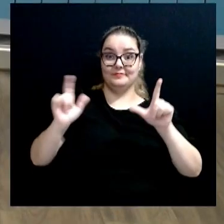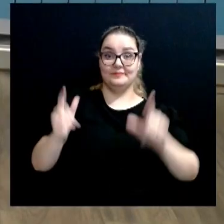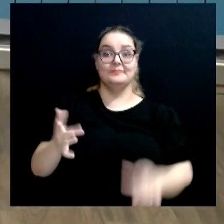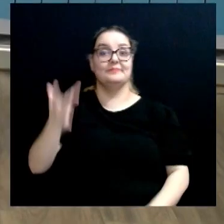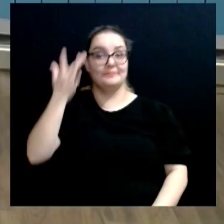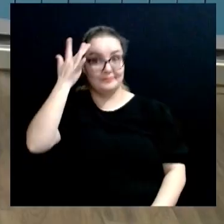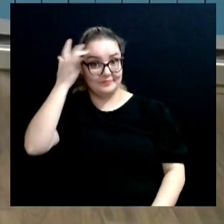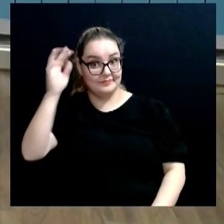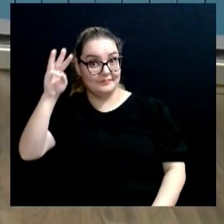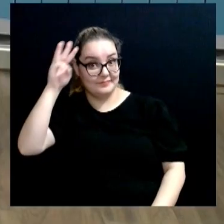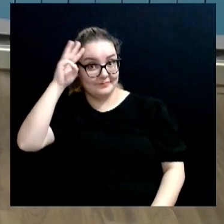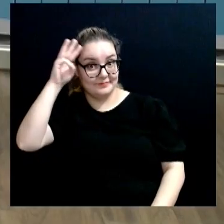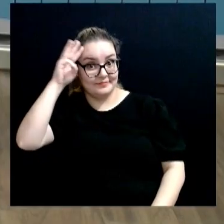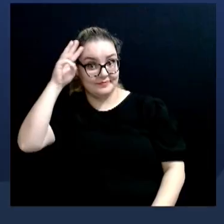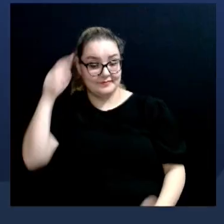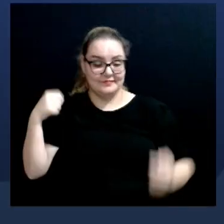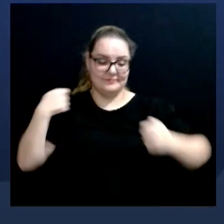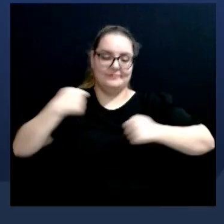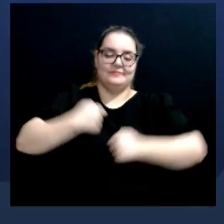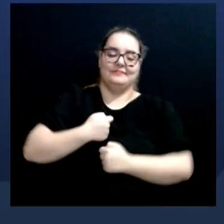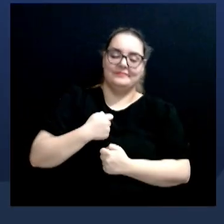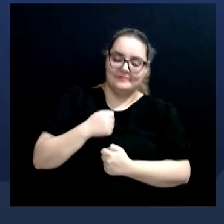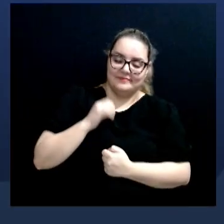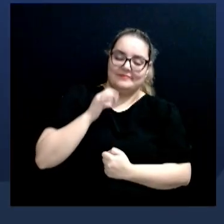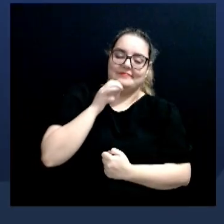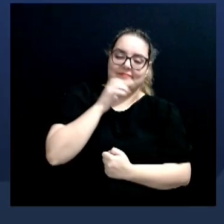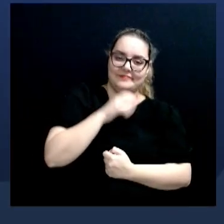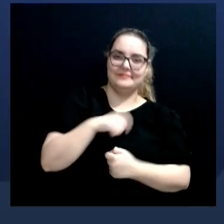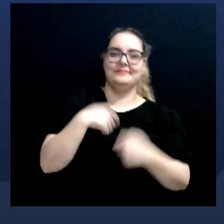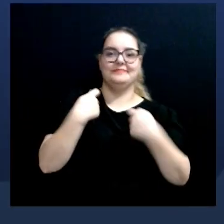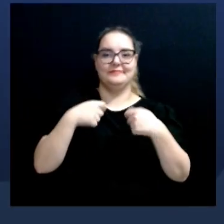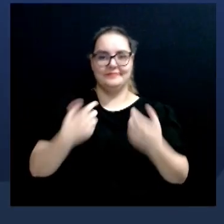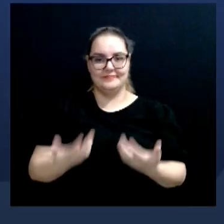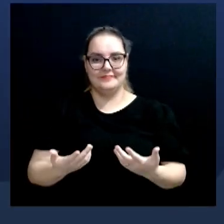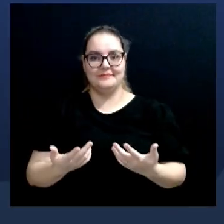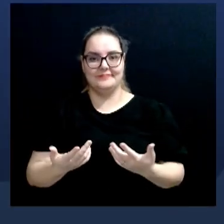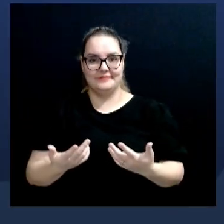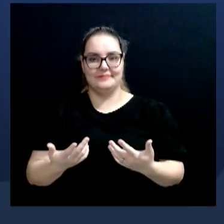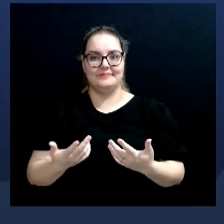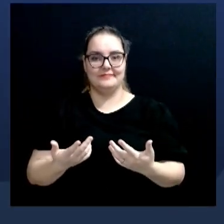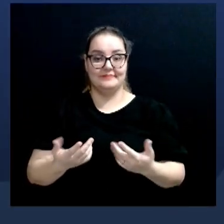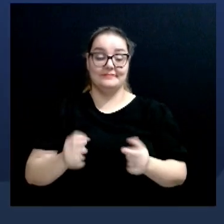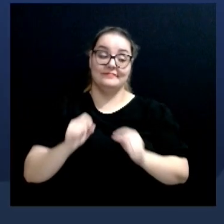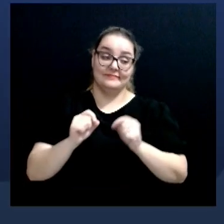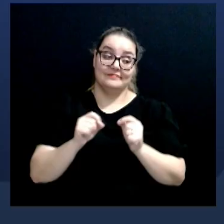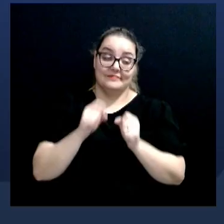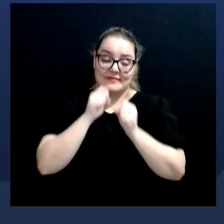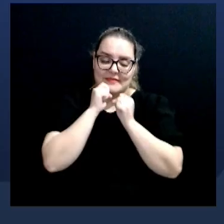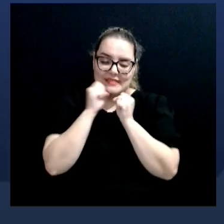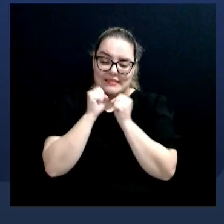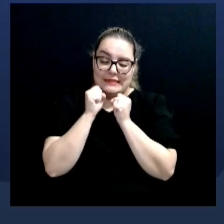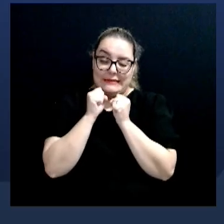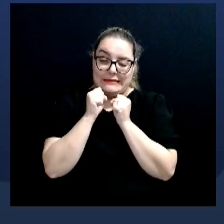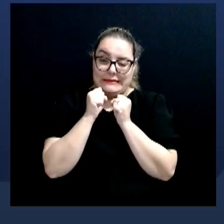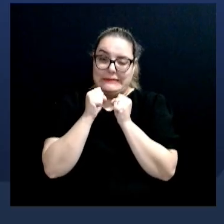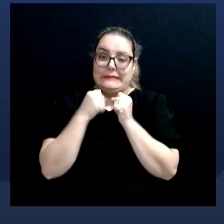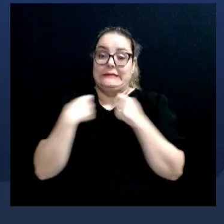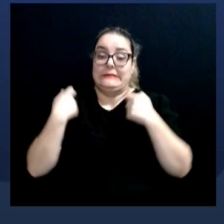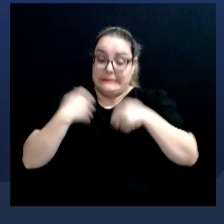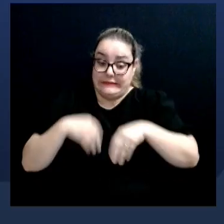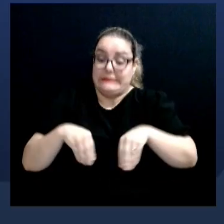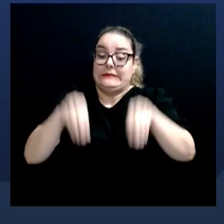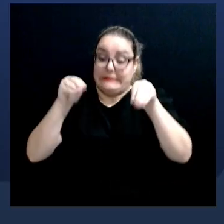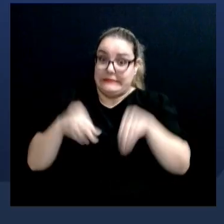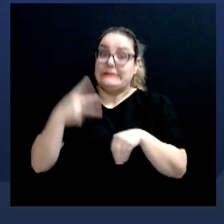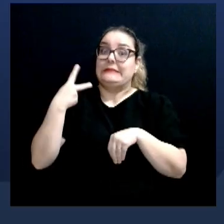aquele agasalho, aquele casaco vai ter que sair do armário. E para quem é mais friorento vai ter que colocar mais uma coberta aí à noite e